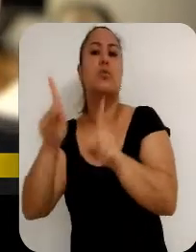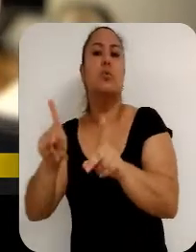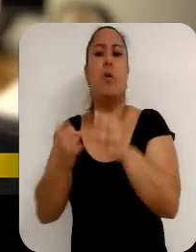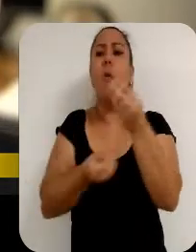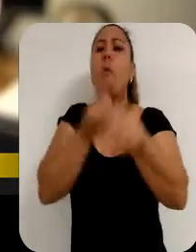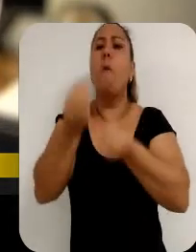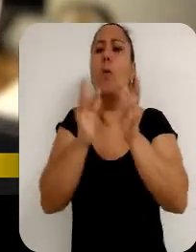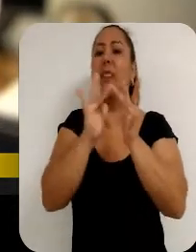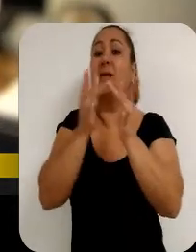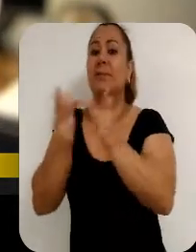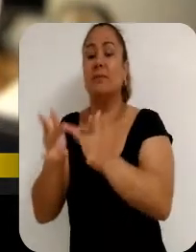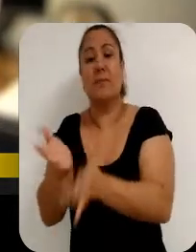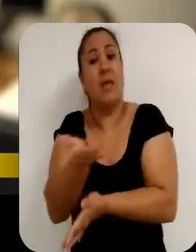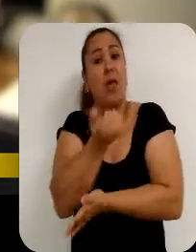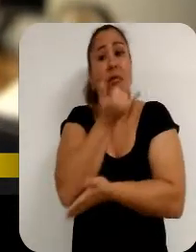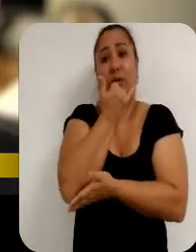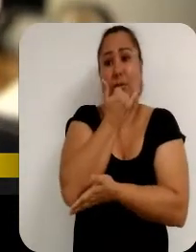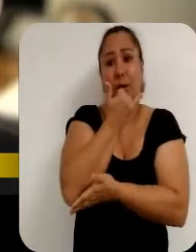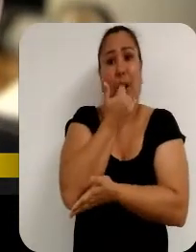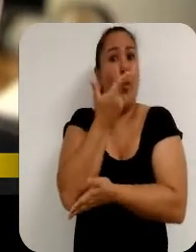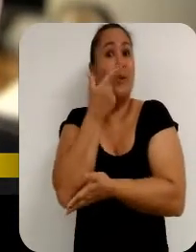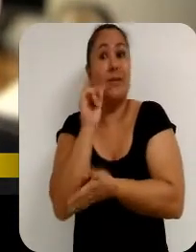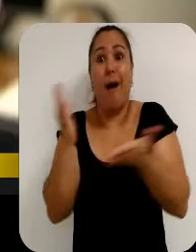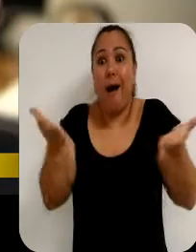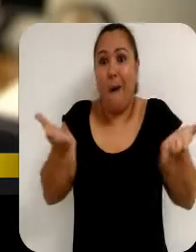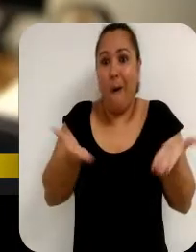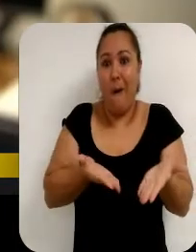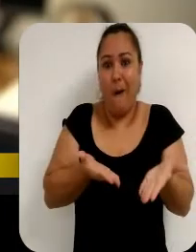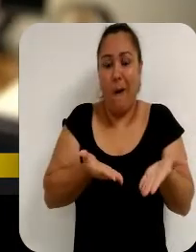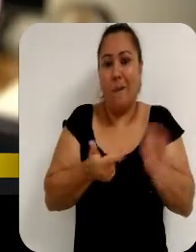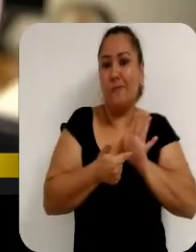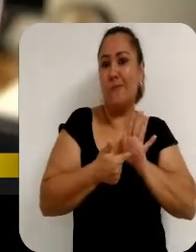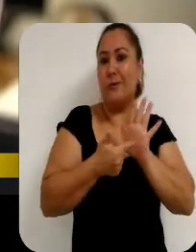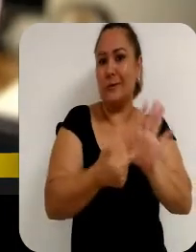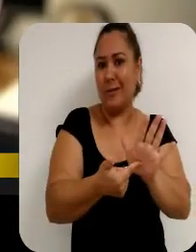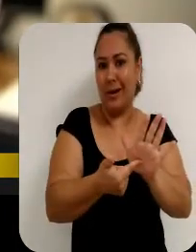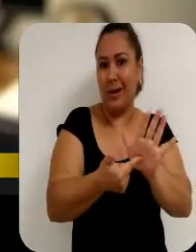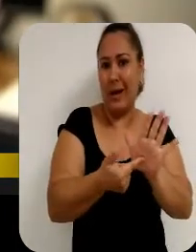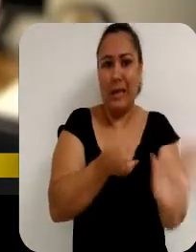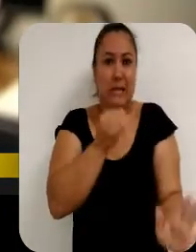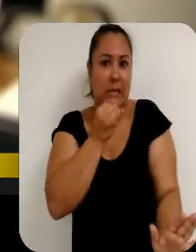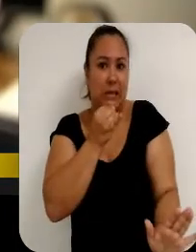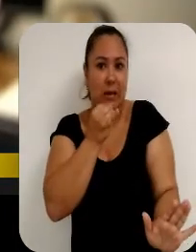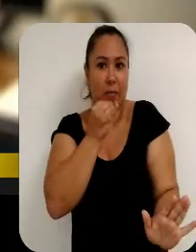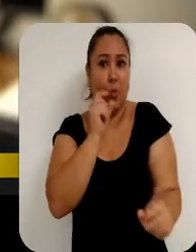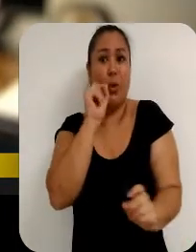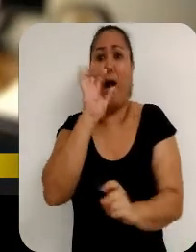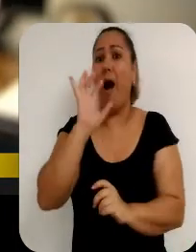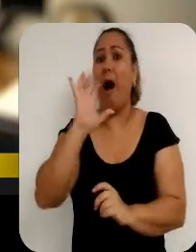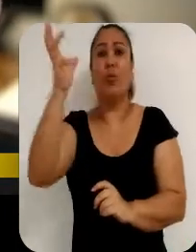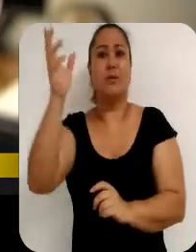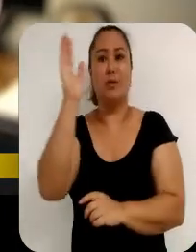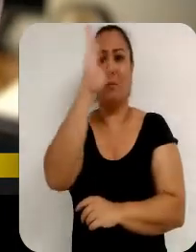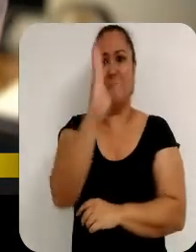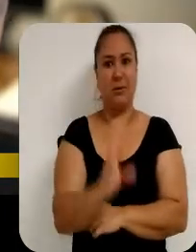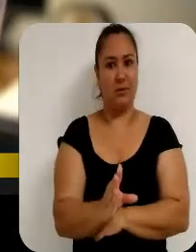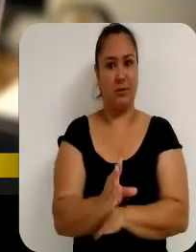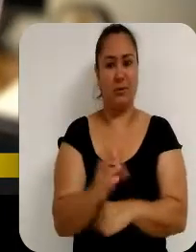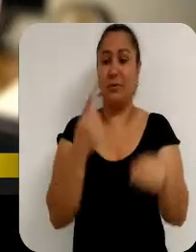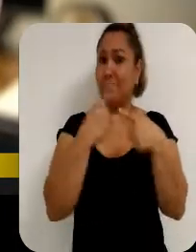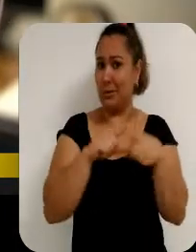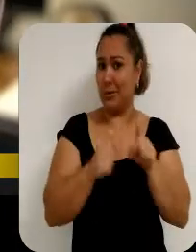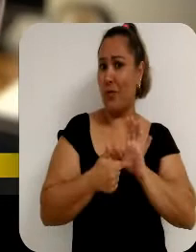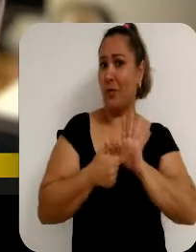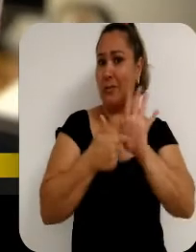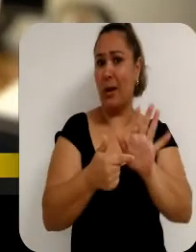não consigo dar para vocês uma simulação dessas para o que deve acontecer no Brasil. Eu vou ter que dar o que acontece na Inglaterra e o que